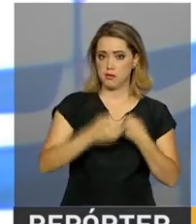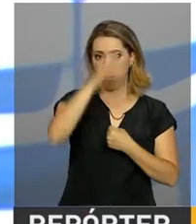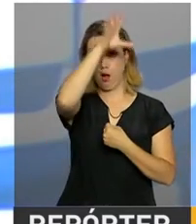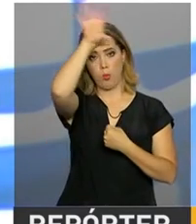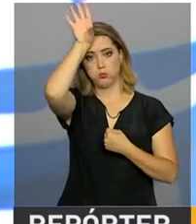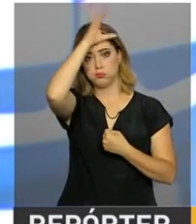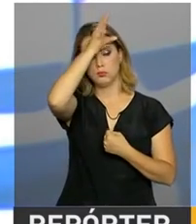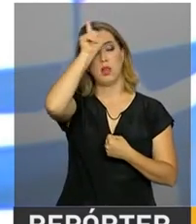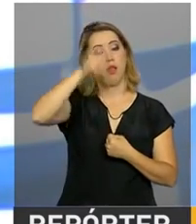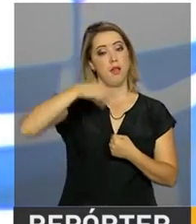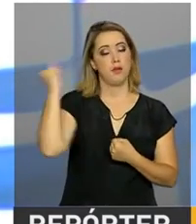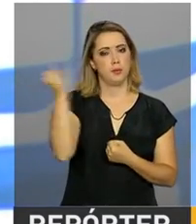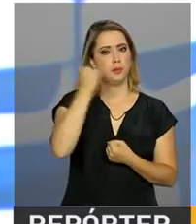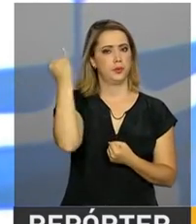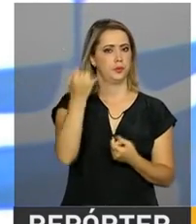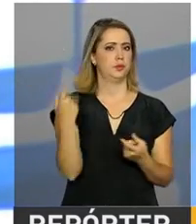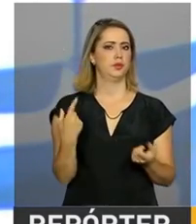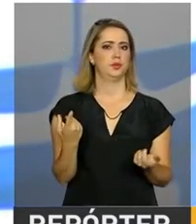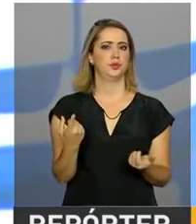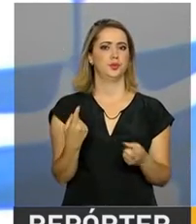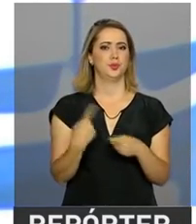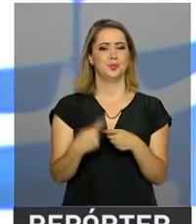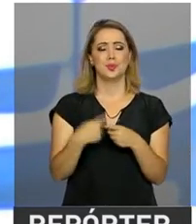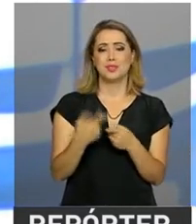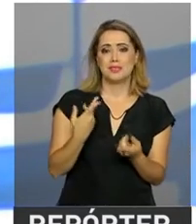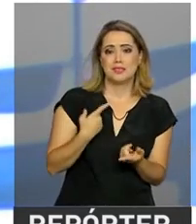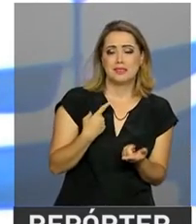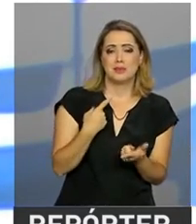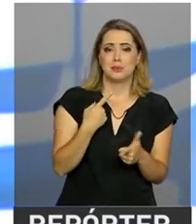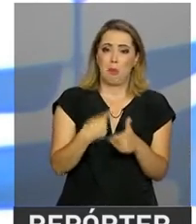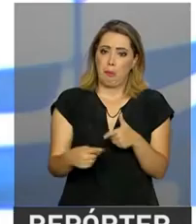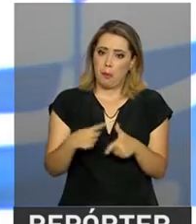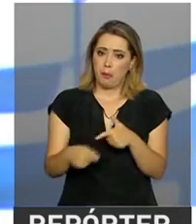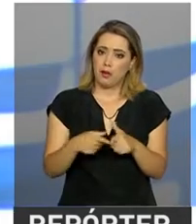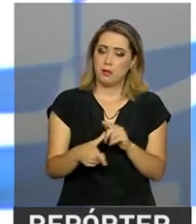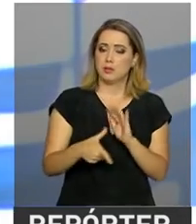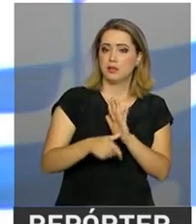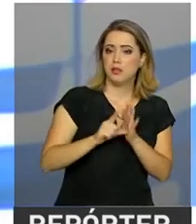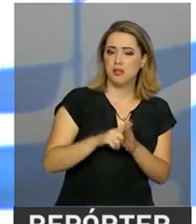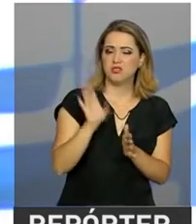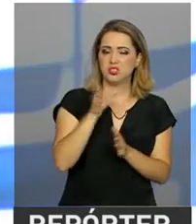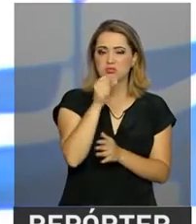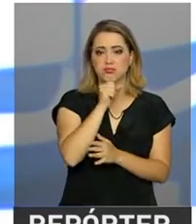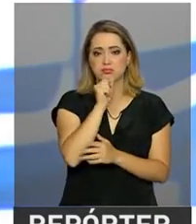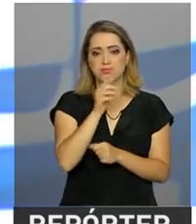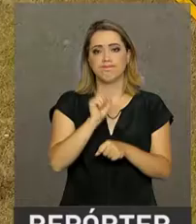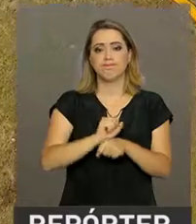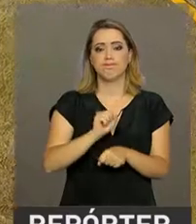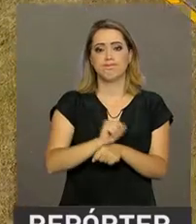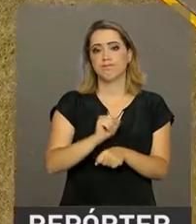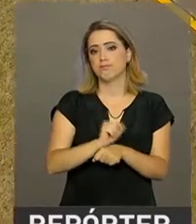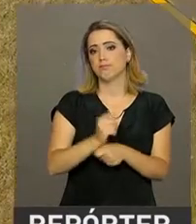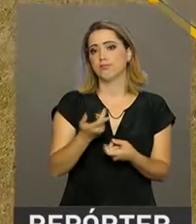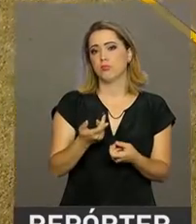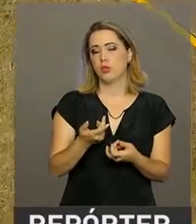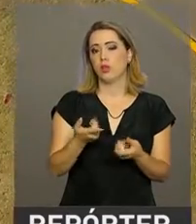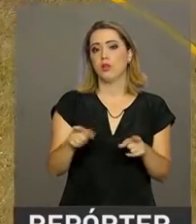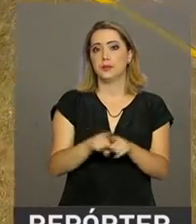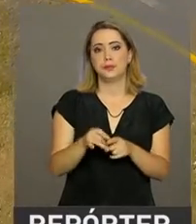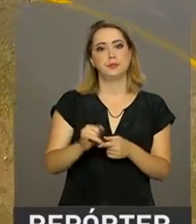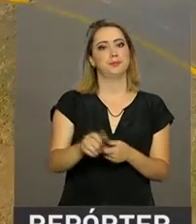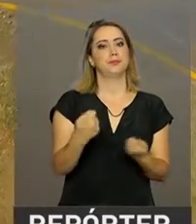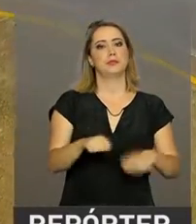ambulância é em que não tenham boas condições em uma ambulância que vai toda hora está em proficiência vai estar parada quando a população precisa